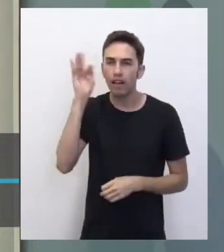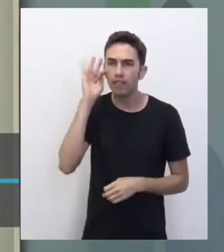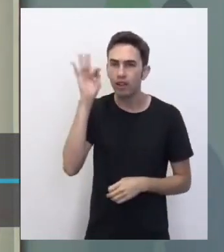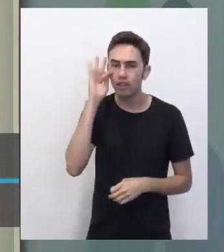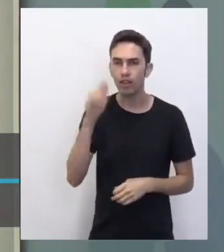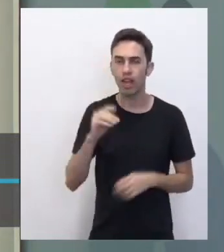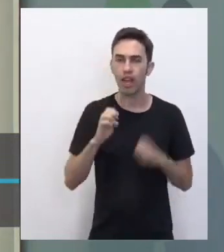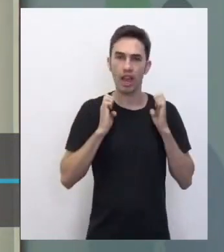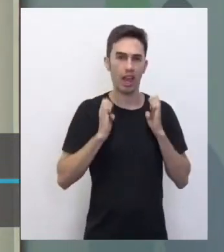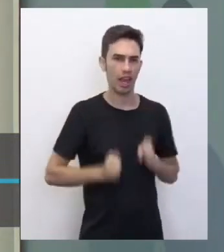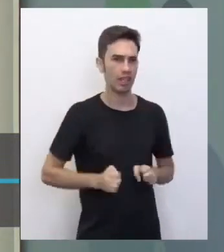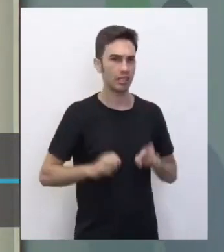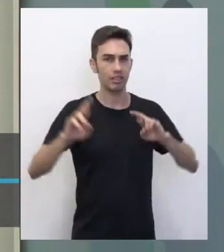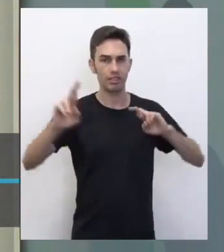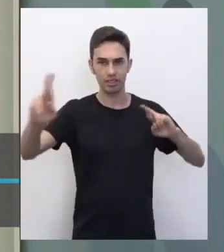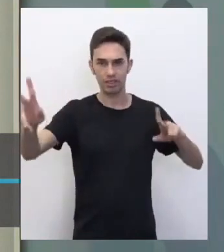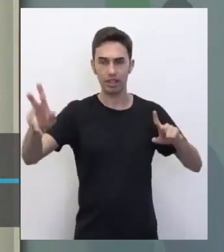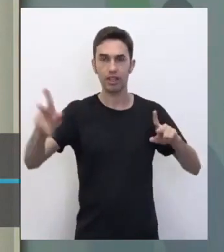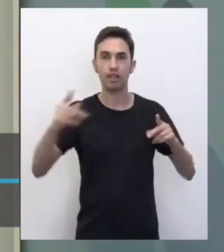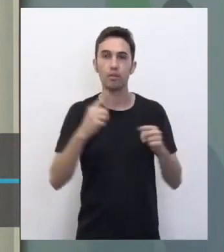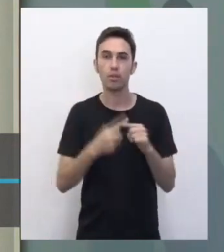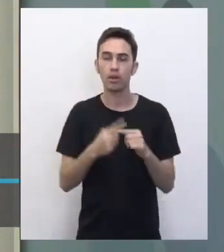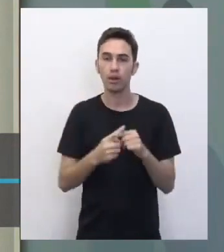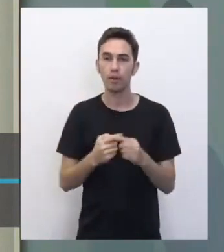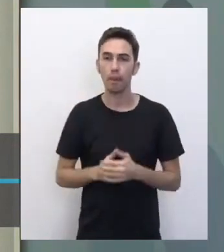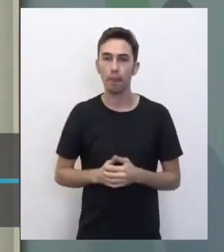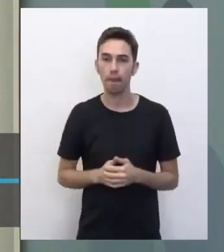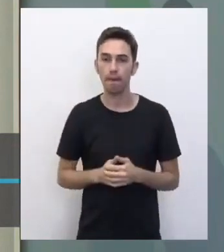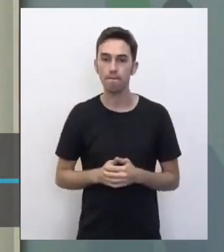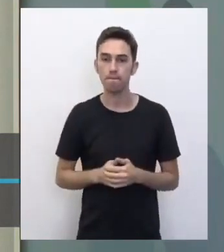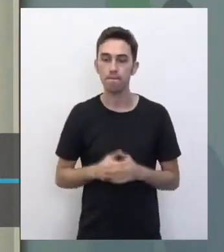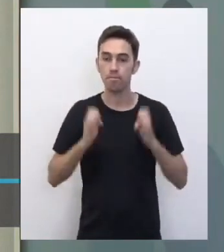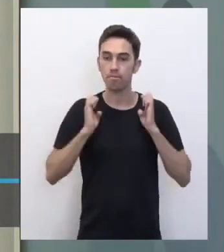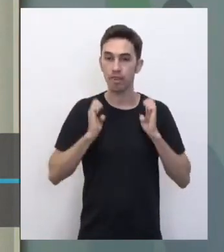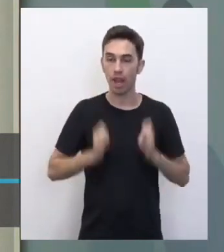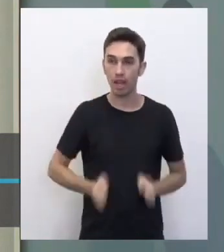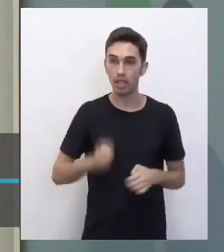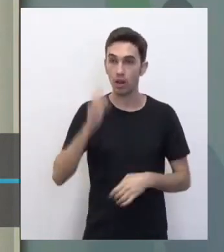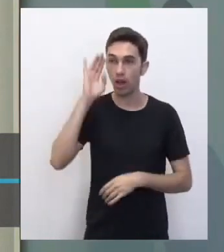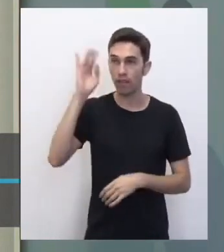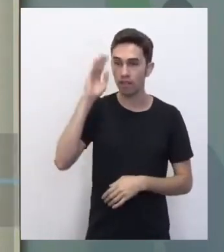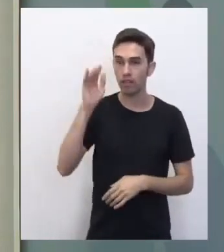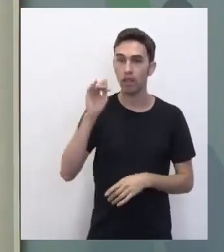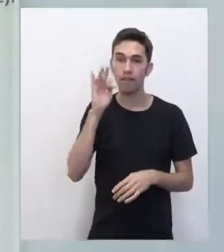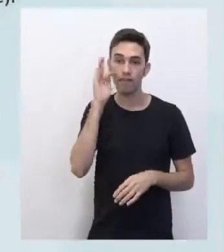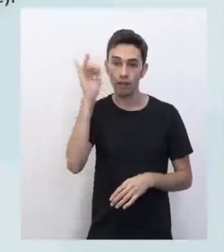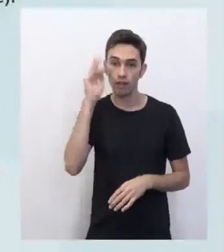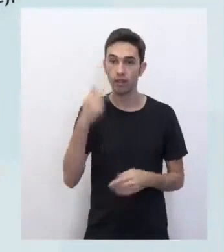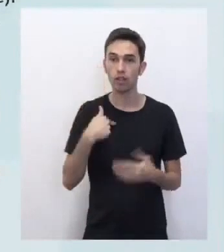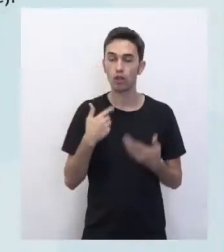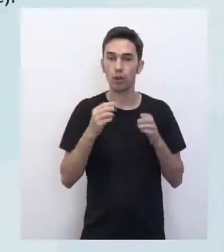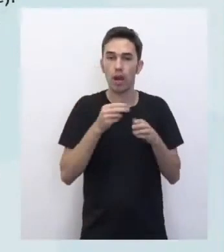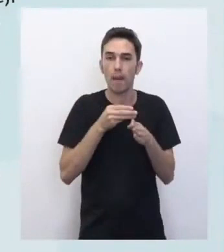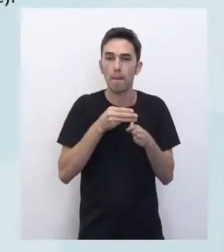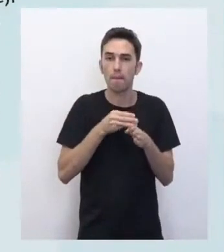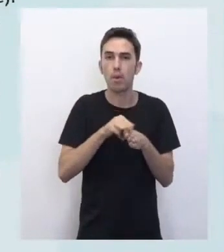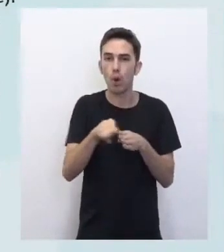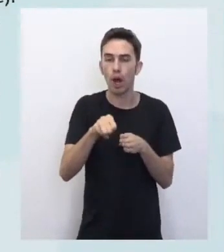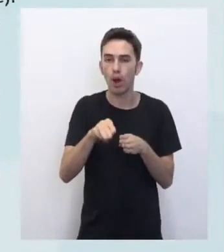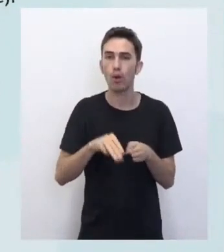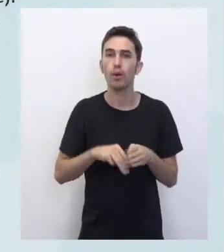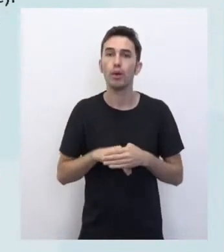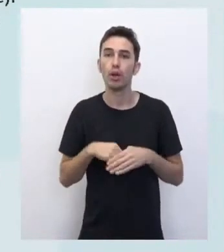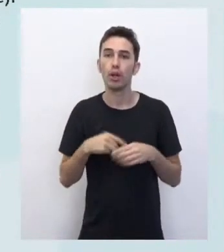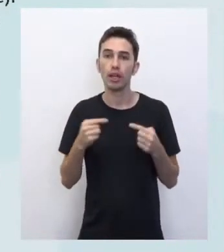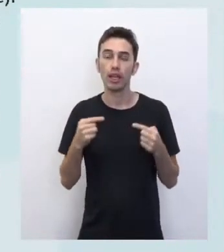gente, ética não é bem isso. Na filosofia, a ética é uma reflexão filosófica sobre a moral, que, por sua vez,